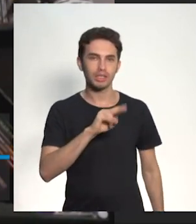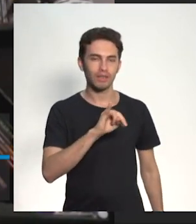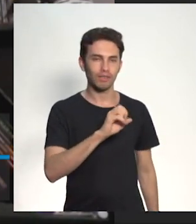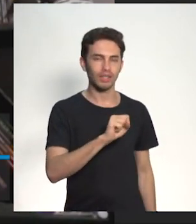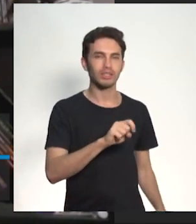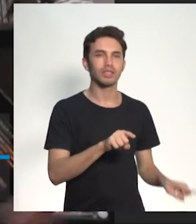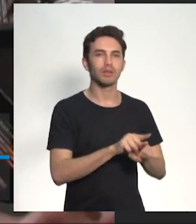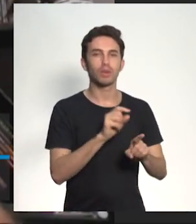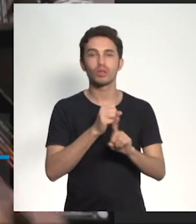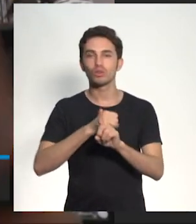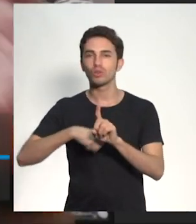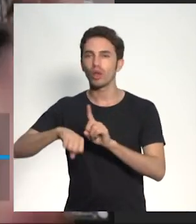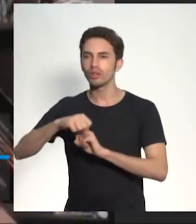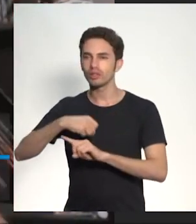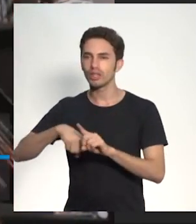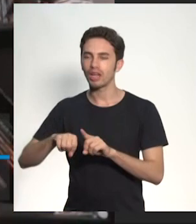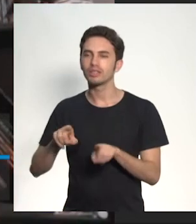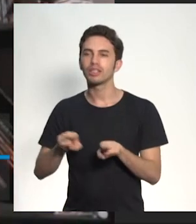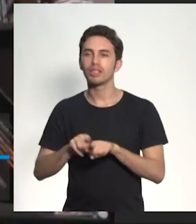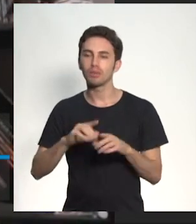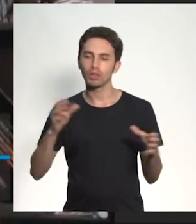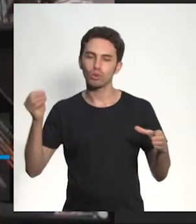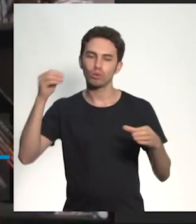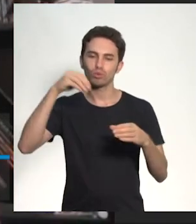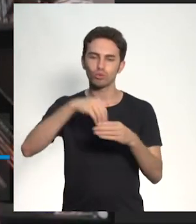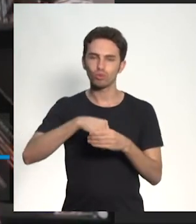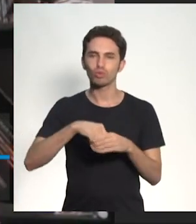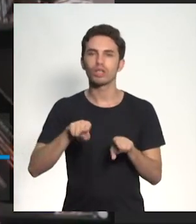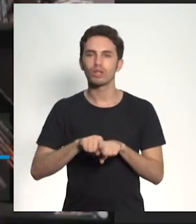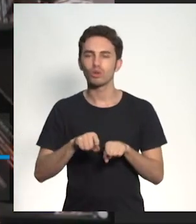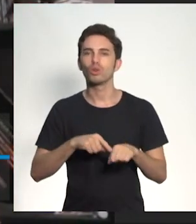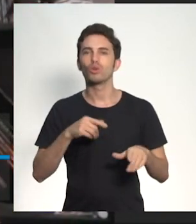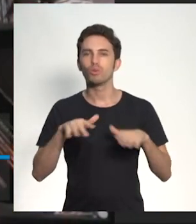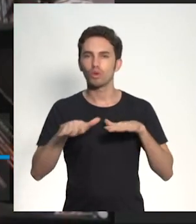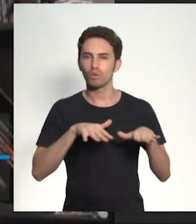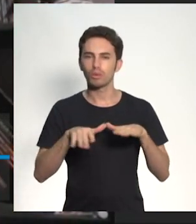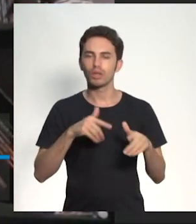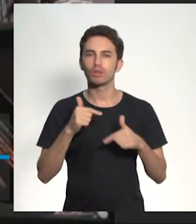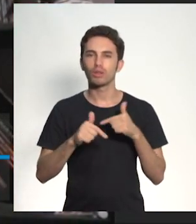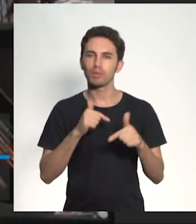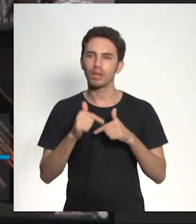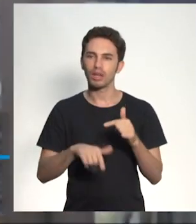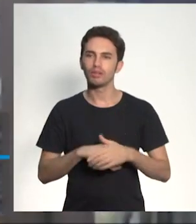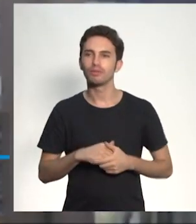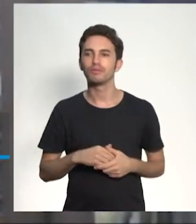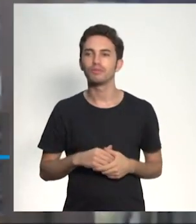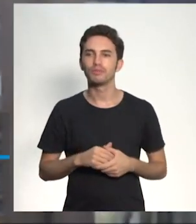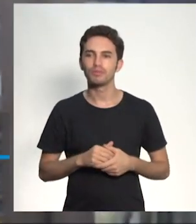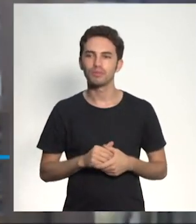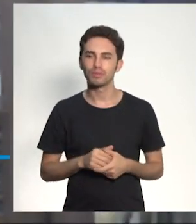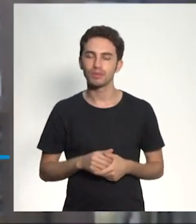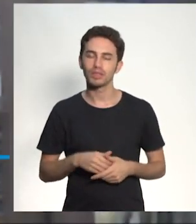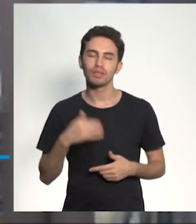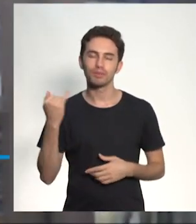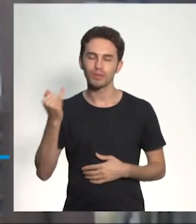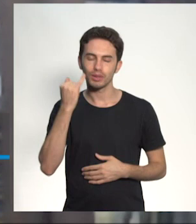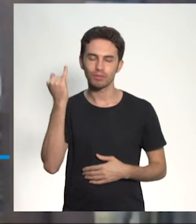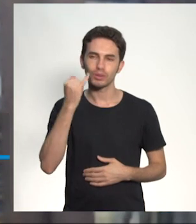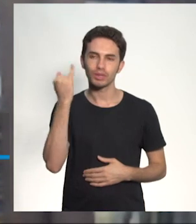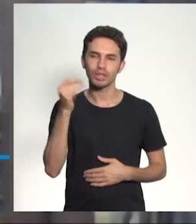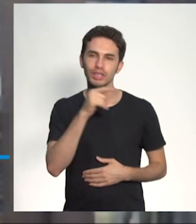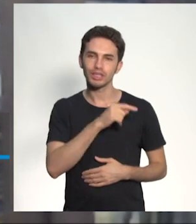né, que todos eles também estão englobados ali no movimento operário, né, Jennifer? Isso, e é muito importante,